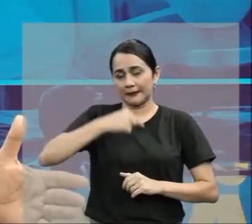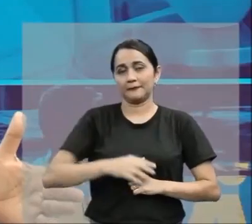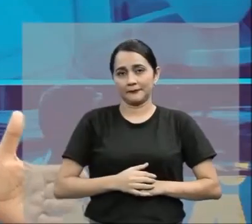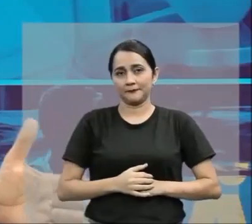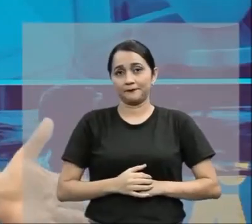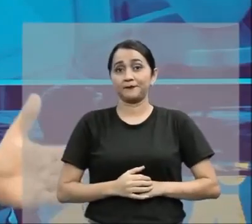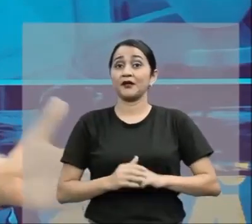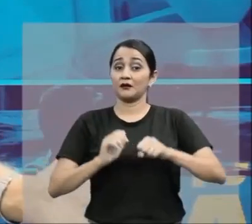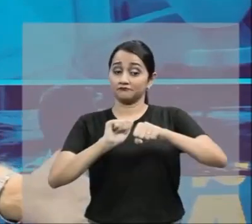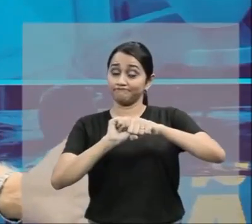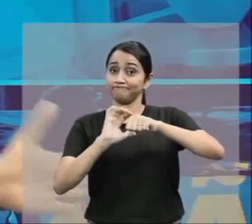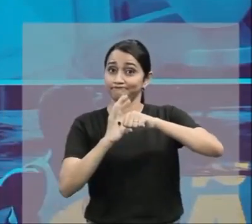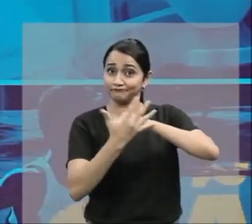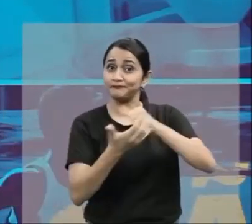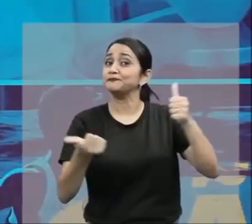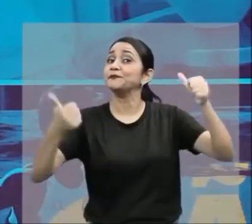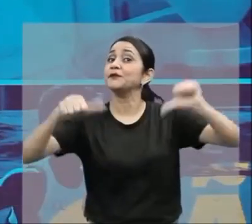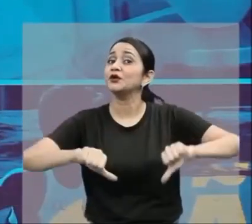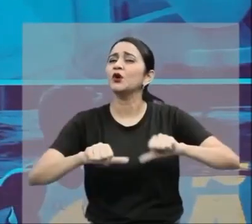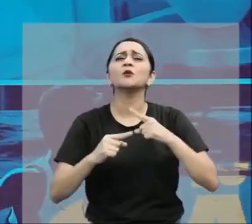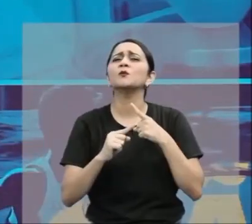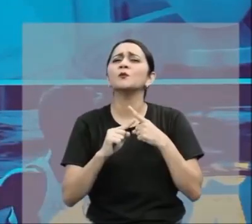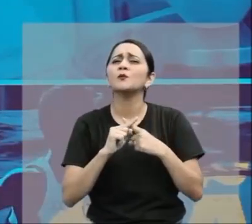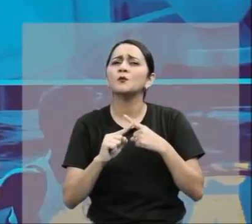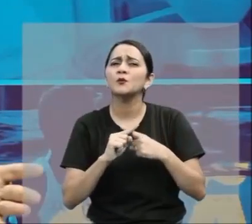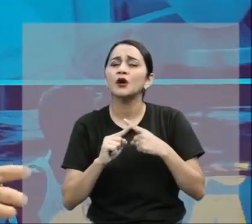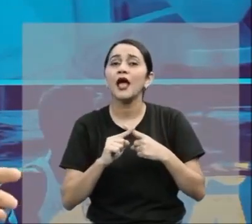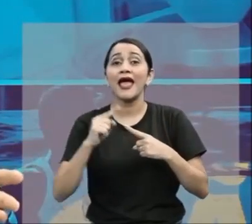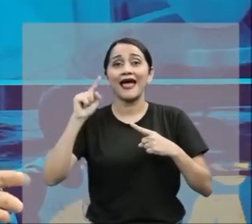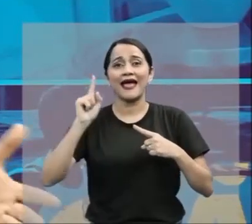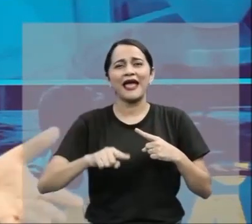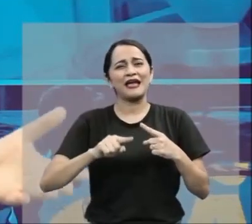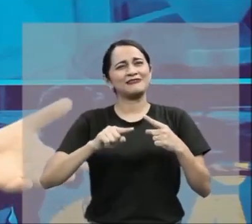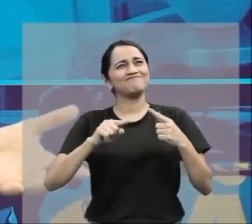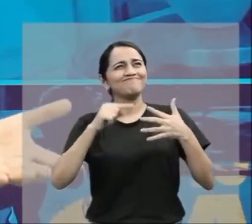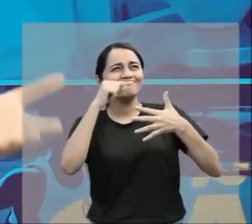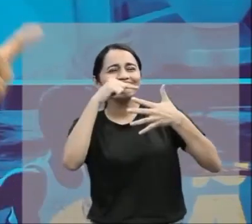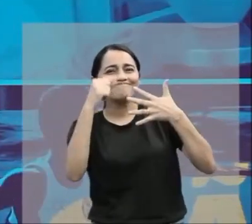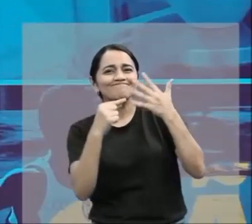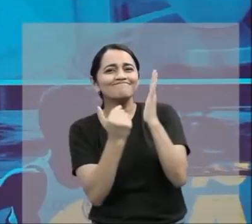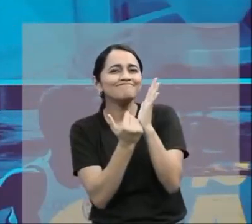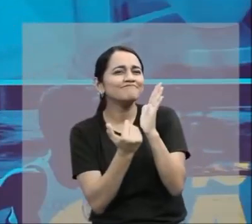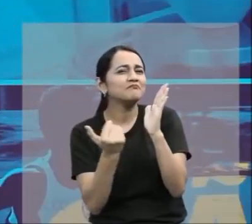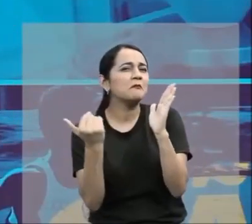gripe. O grande problema de respeito a